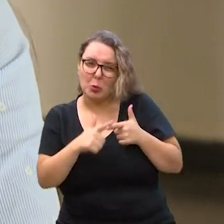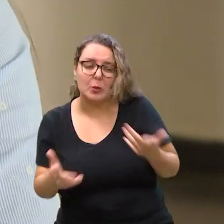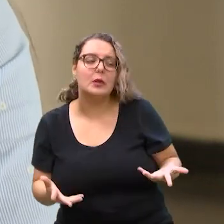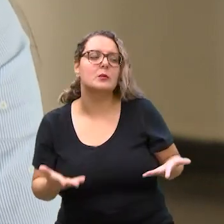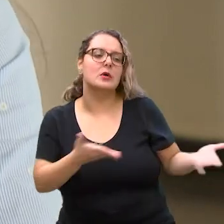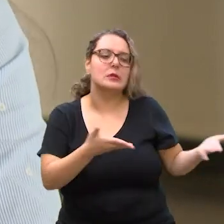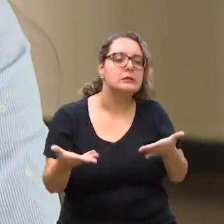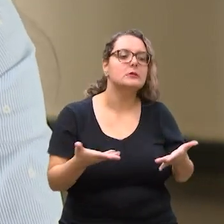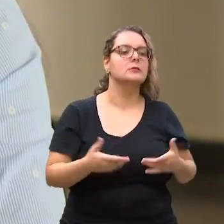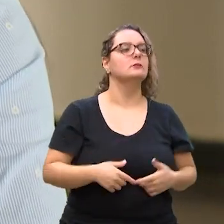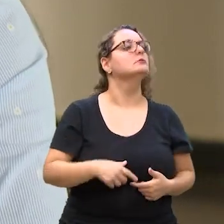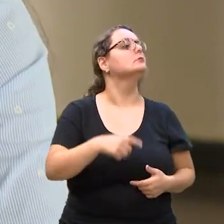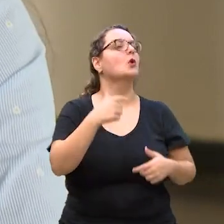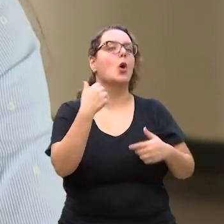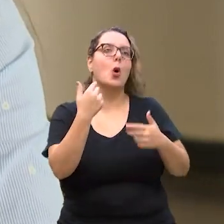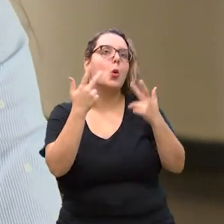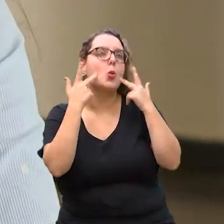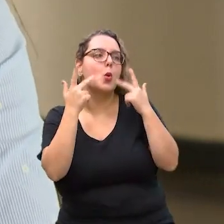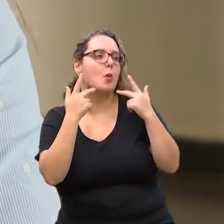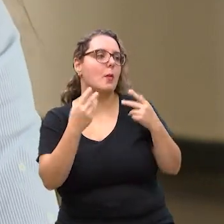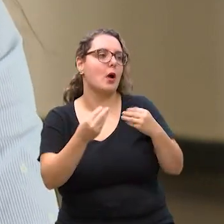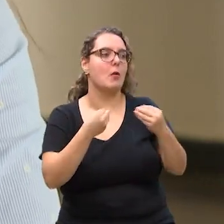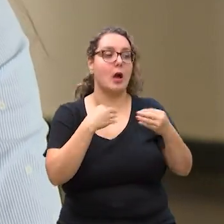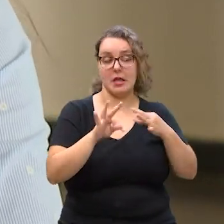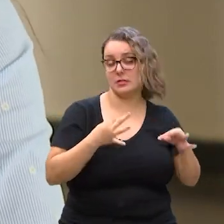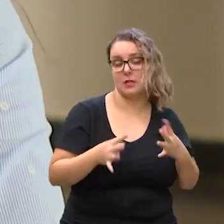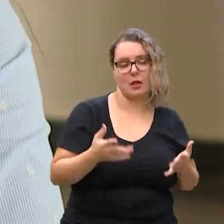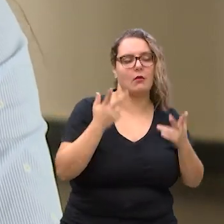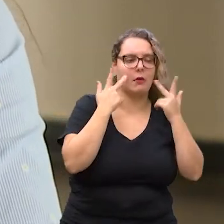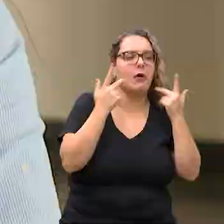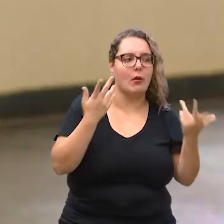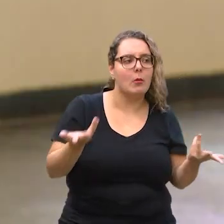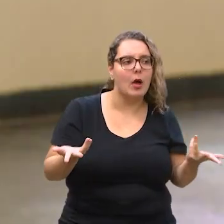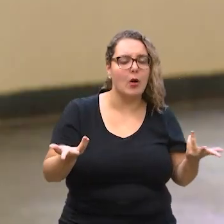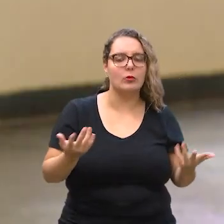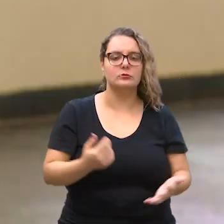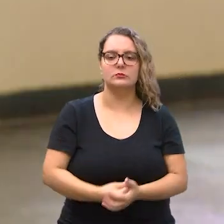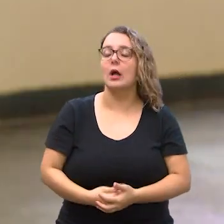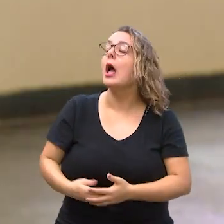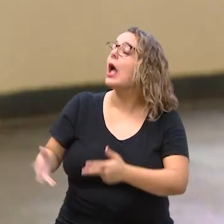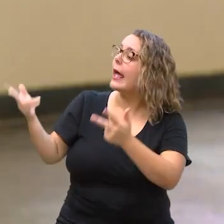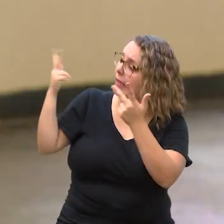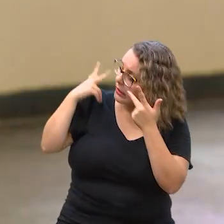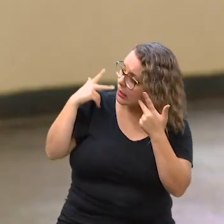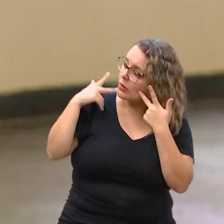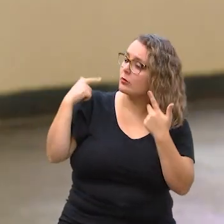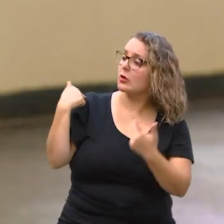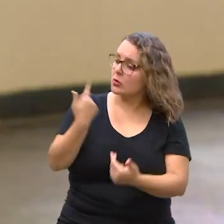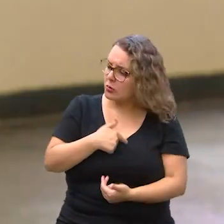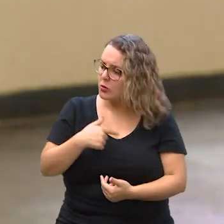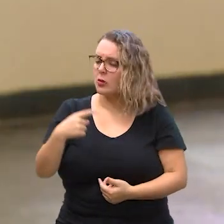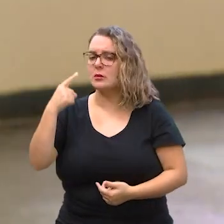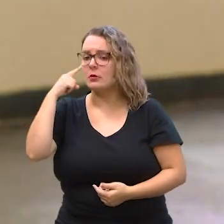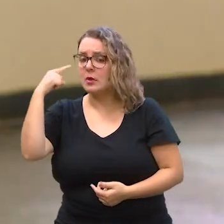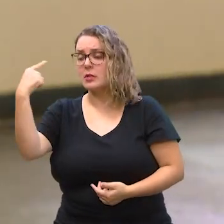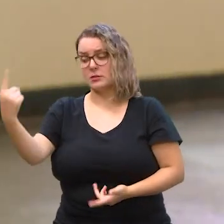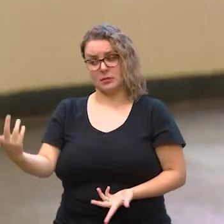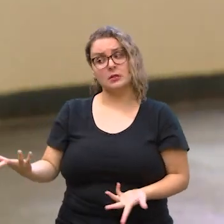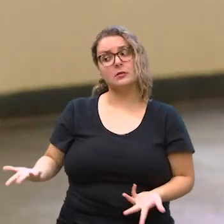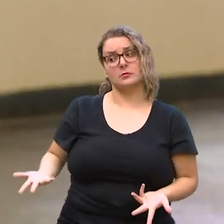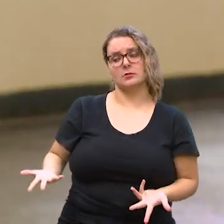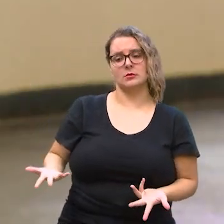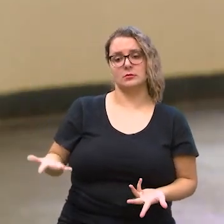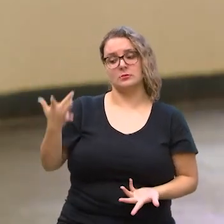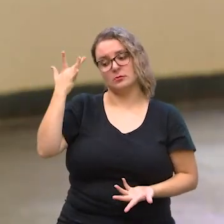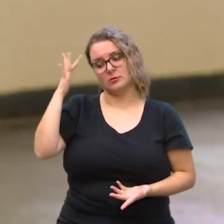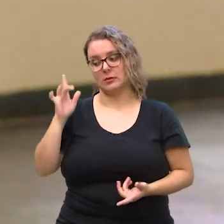linha da personalidade dele, do jeito que ele lida com as situações, enfim. Isso é muito mais comum do que a gente imagina, né? Não sei se